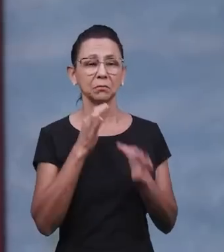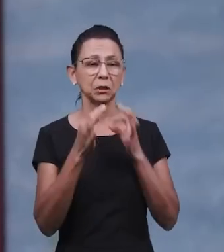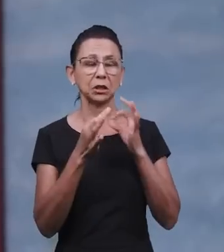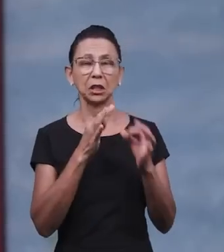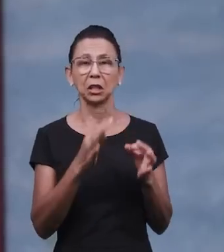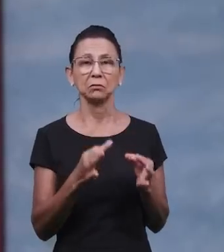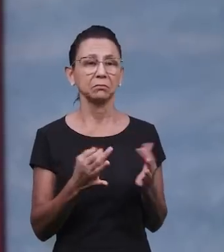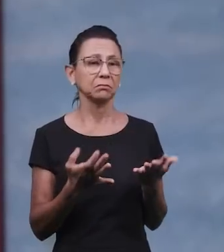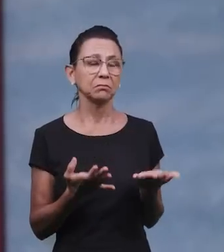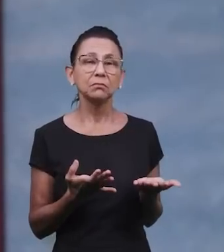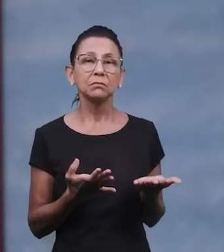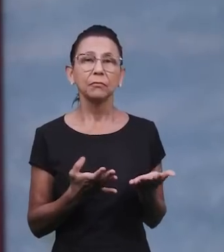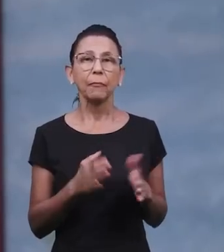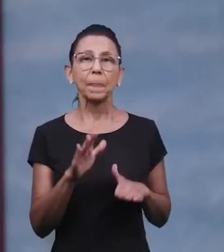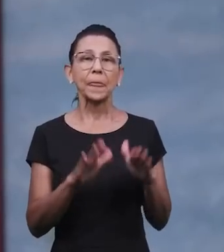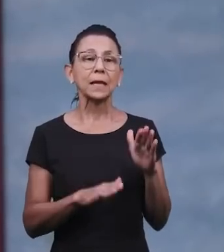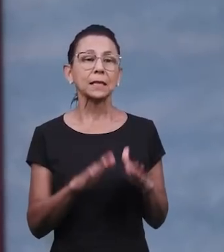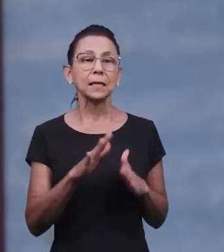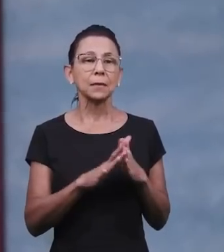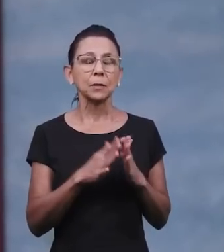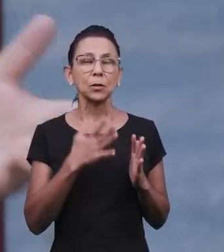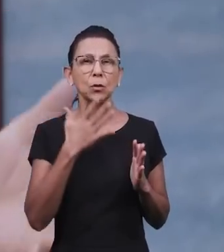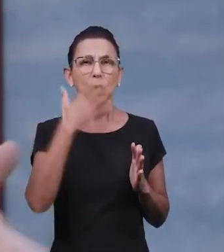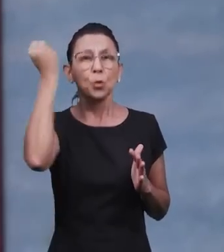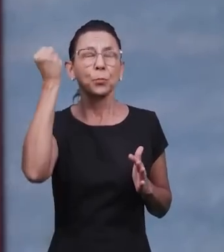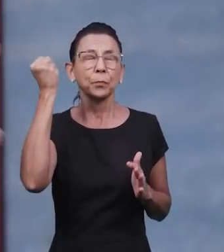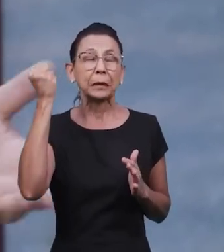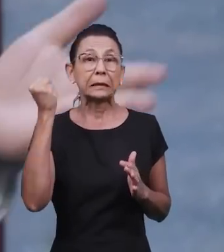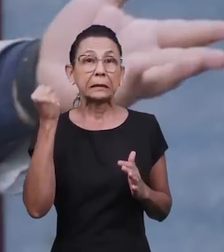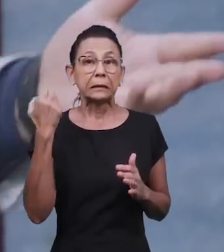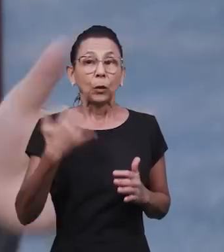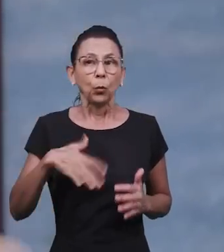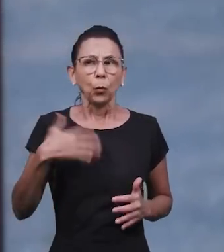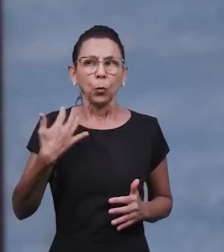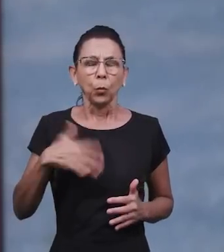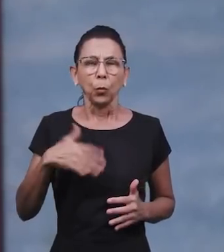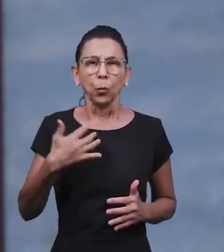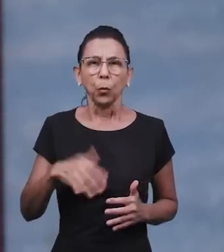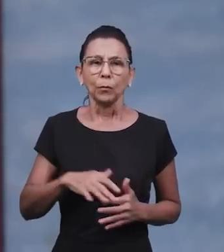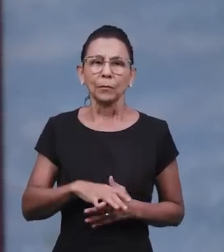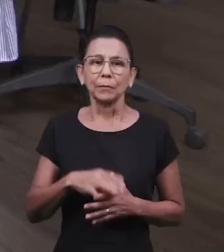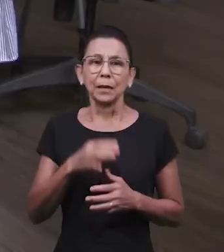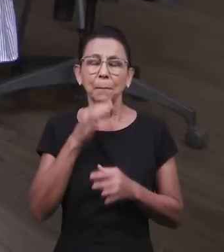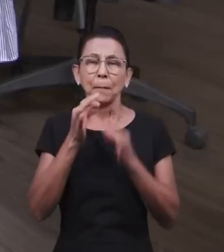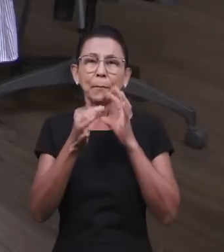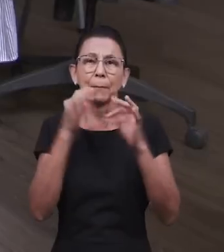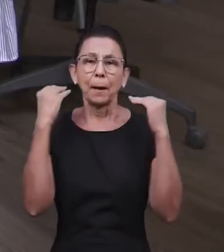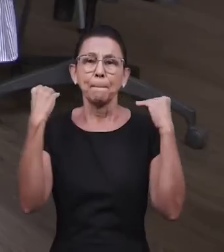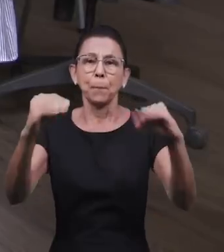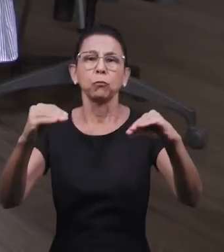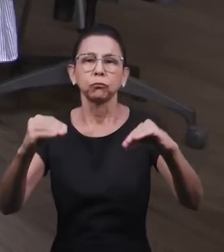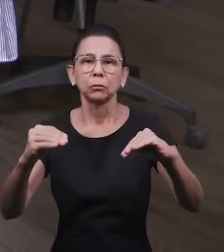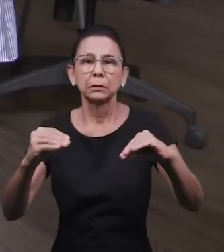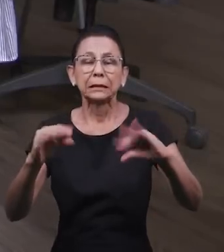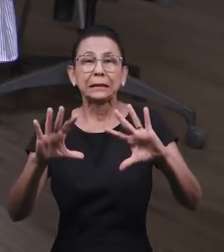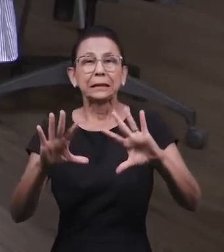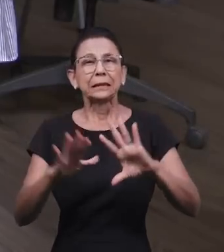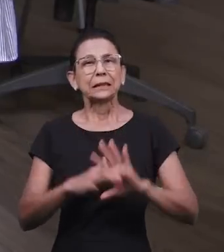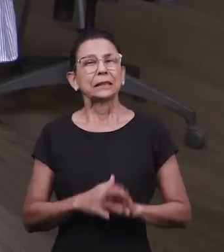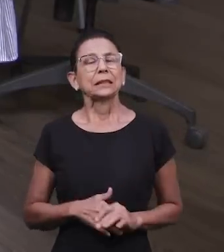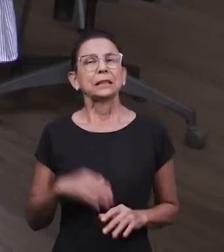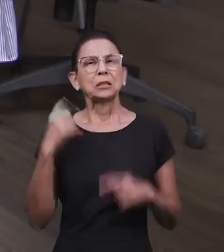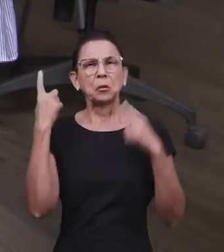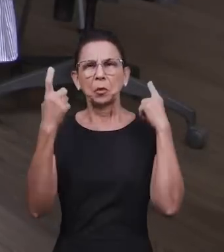completa e são às vezes precipitadas ao comentar qualquer coisa, por exemplo, uma crítica, sem levar em conta até os sentimentos da outra